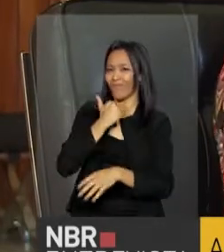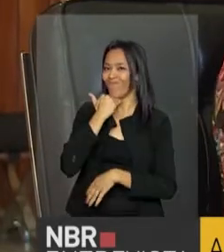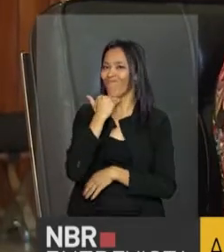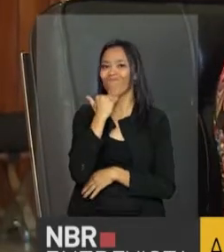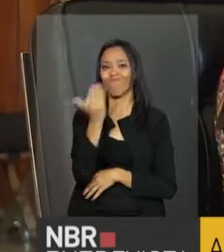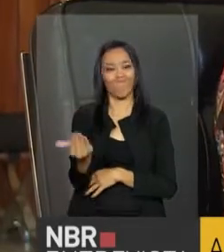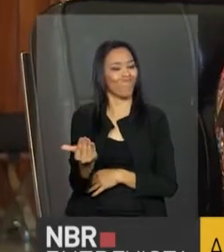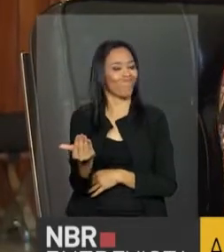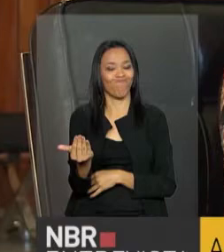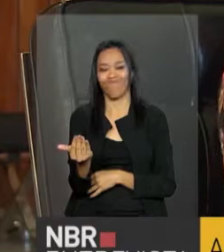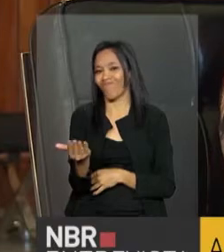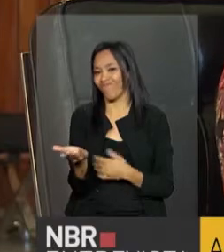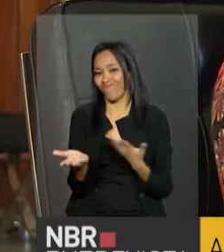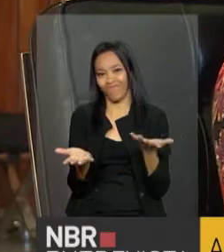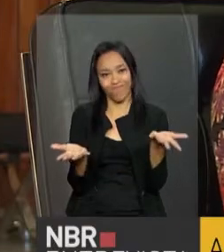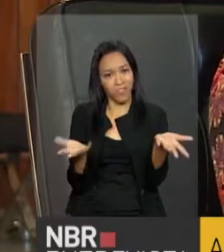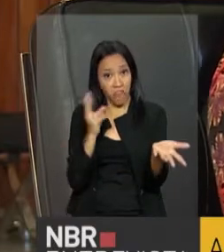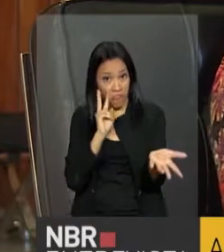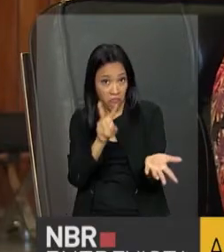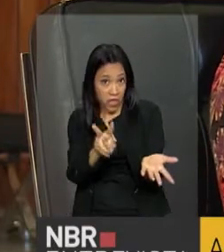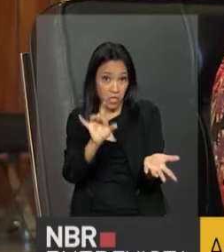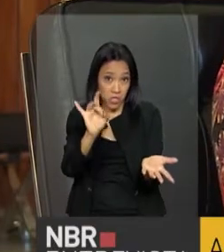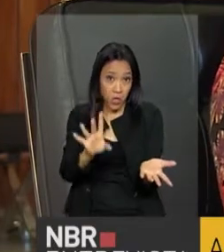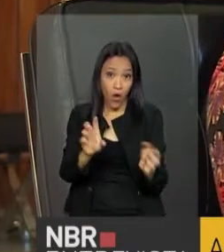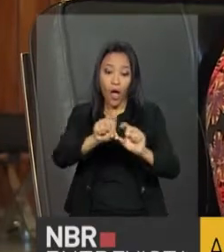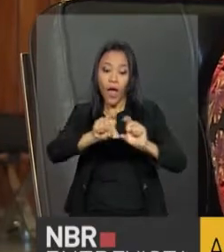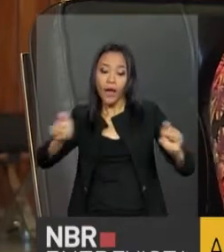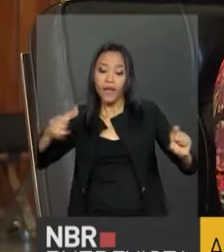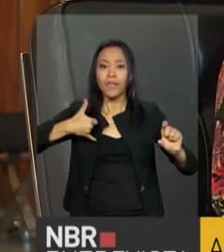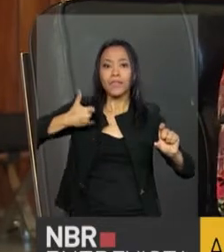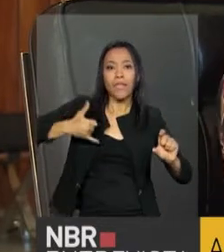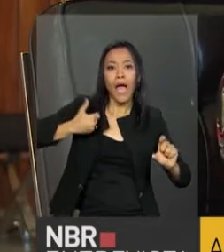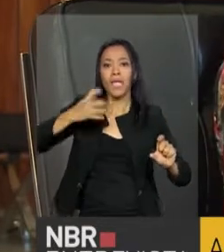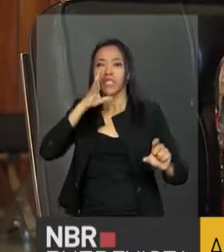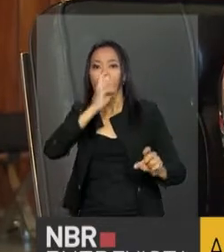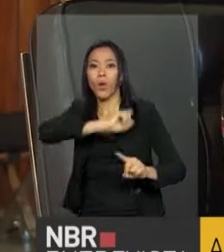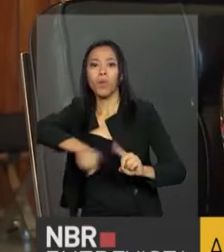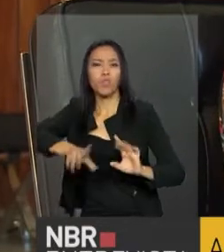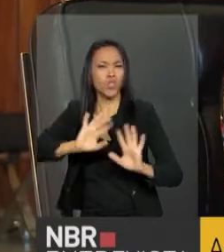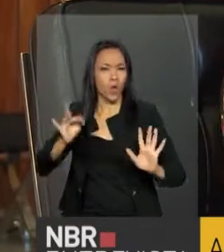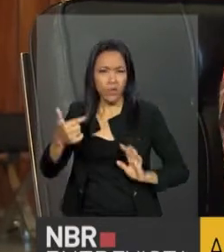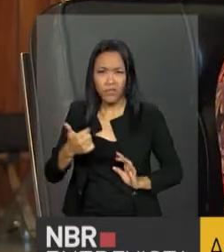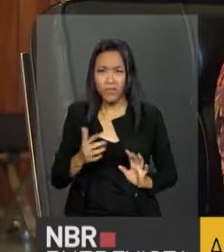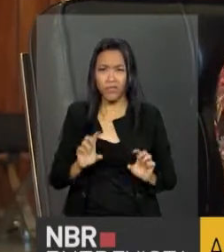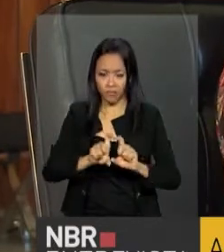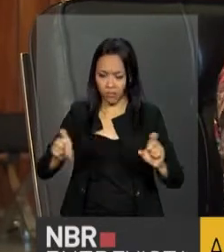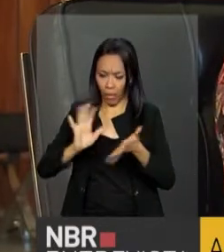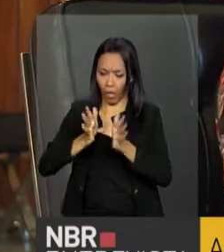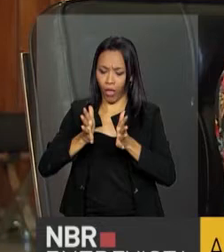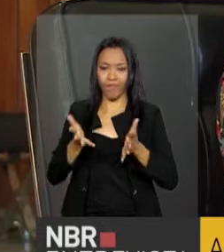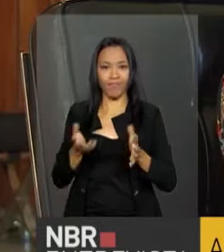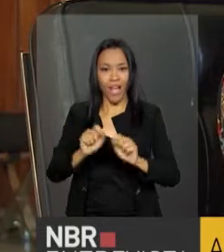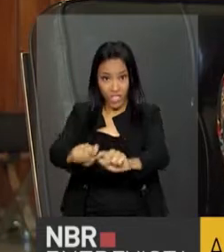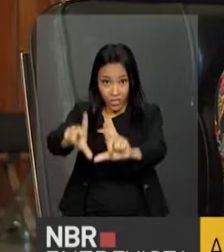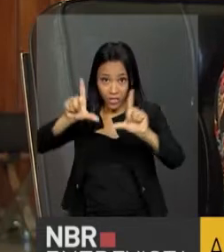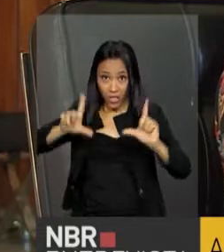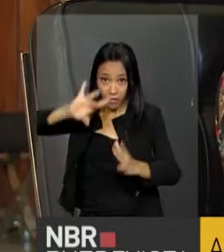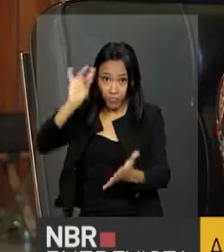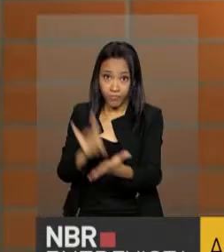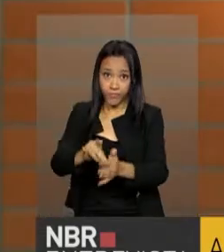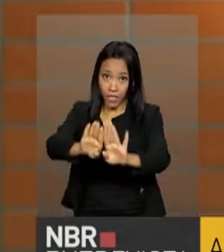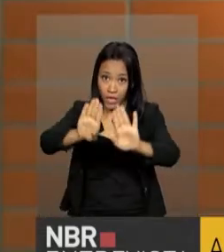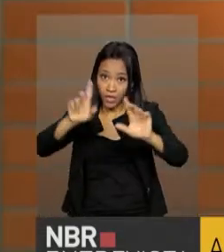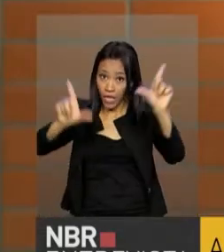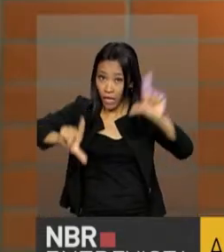sendo implementada. A gente só vê a faixa etária, a censura, enfim. Mas a janela de libras ainda não está na TV